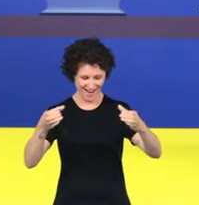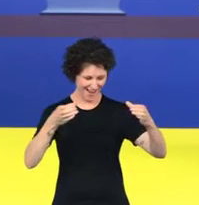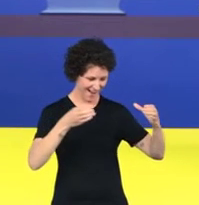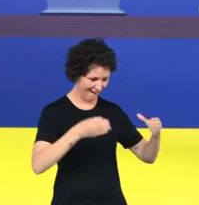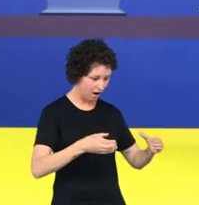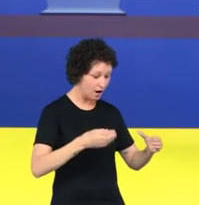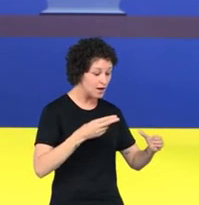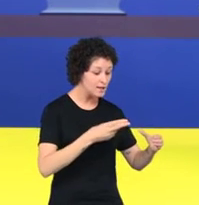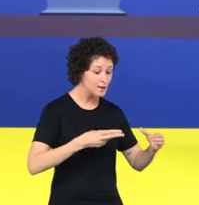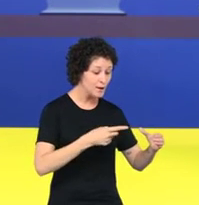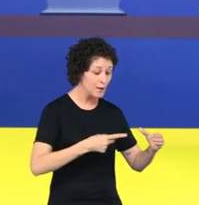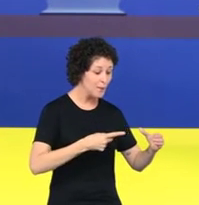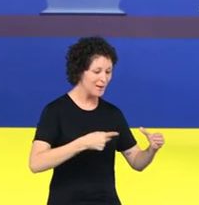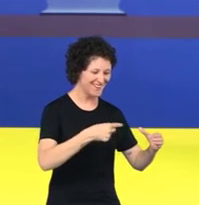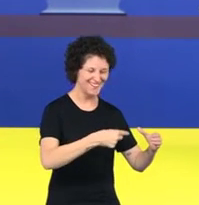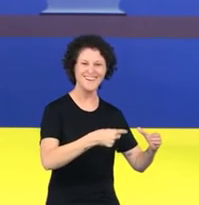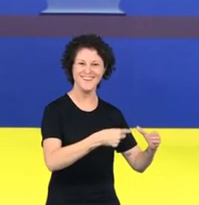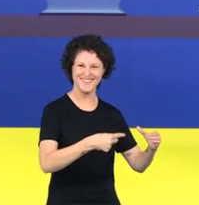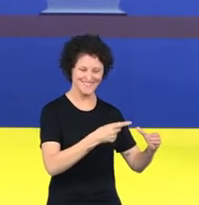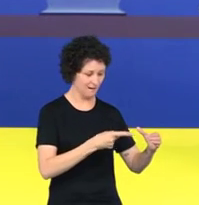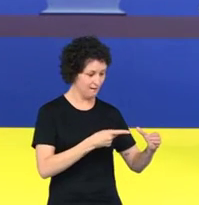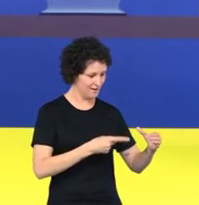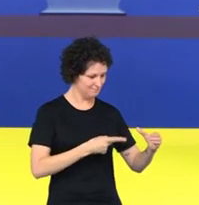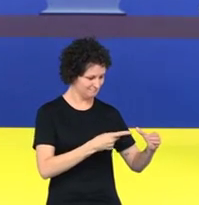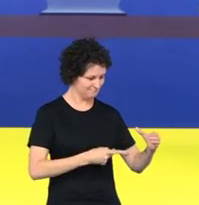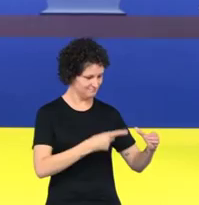Uma camada bem generosa do nosso bolo arco-íris.